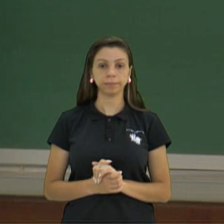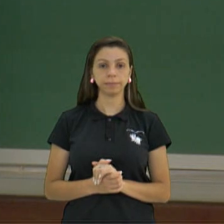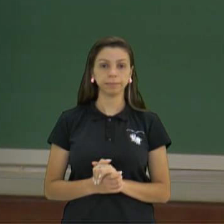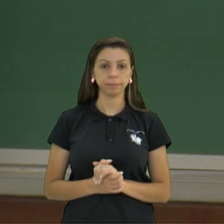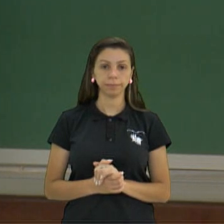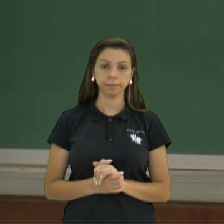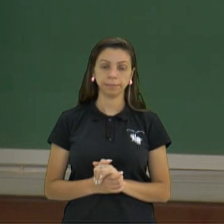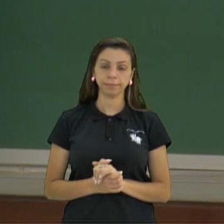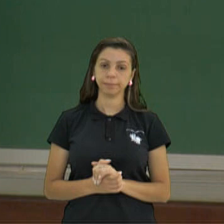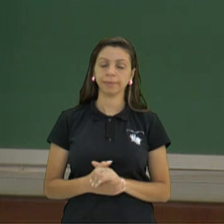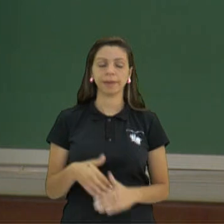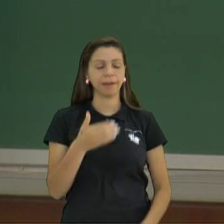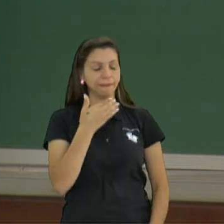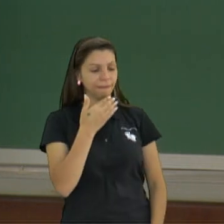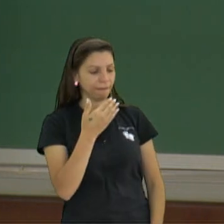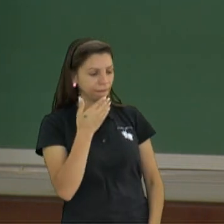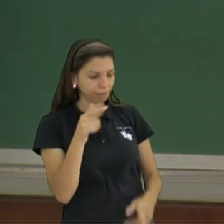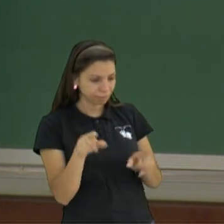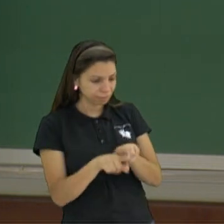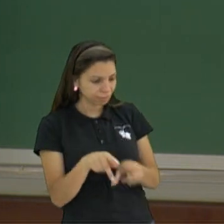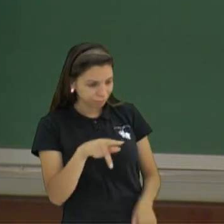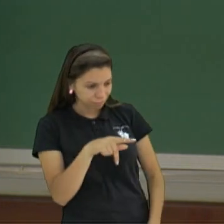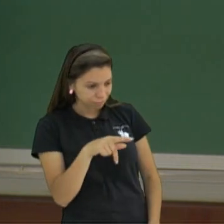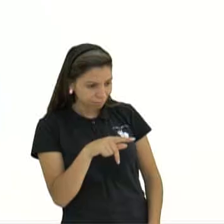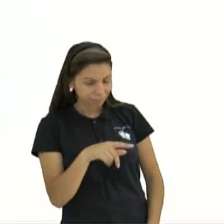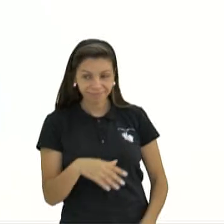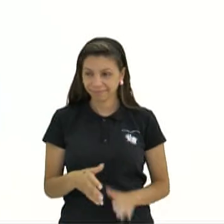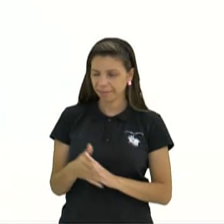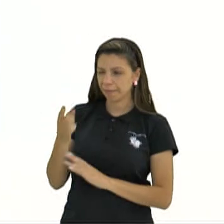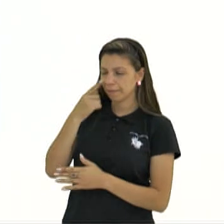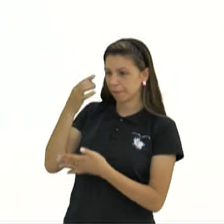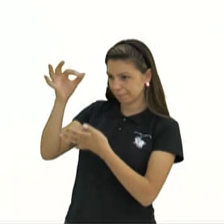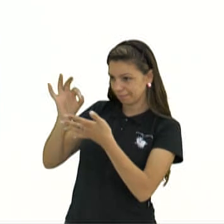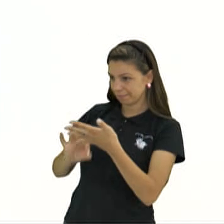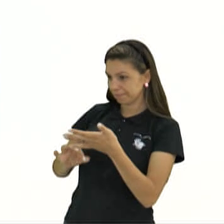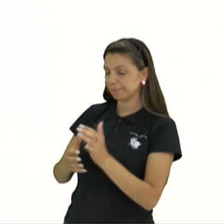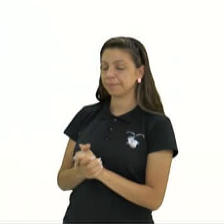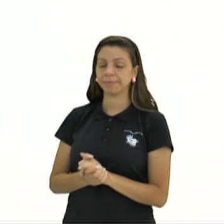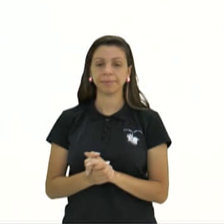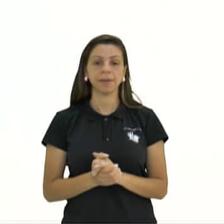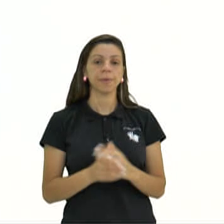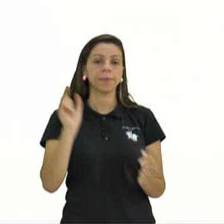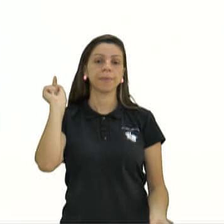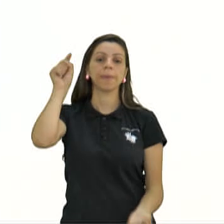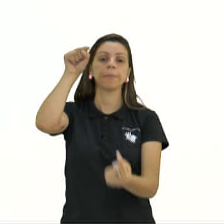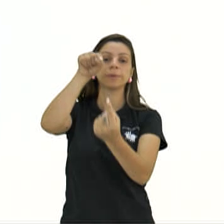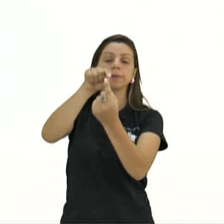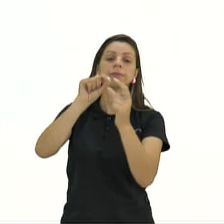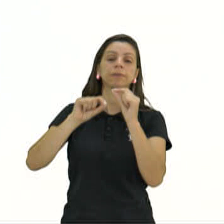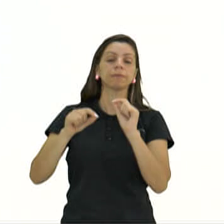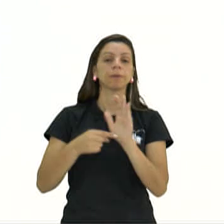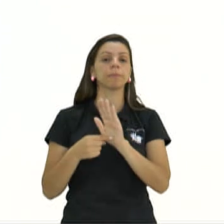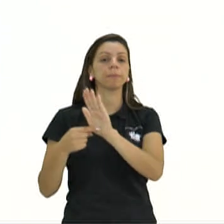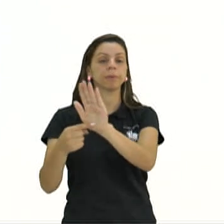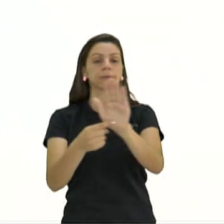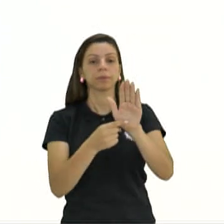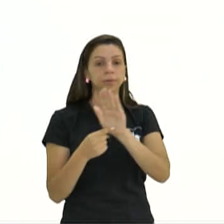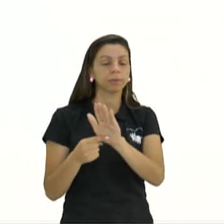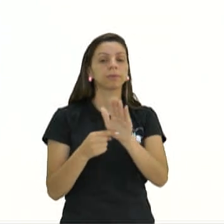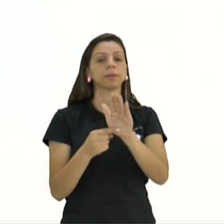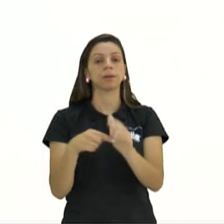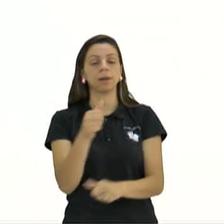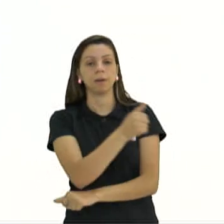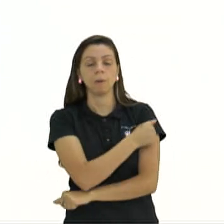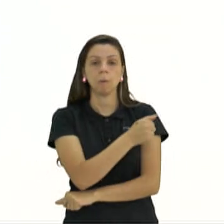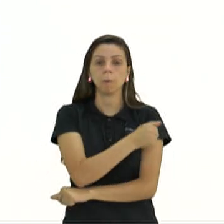Fácil também, professora, vamos conferir? O objetivo é mostrar aos alunos e toda a comunidade em geral a miscigenação